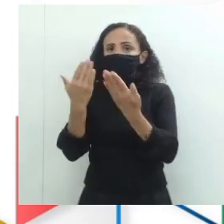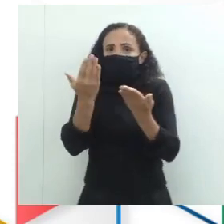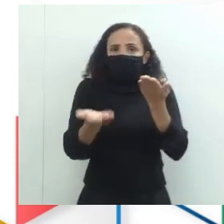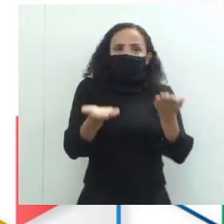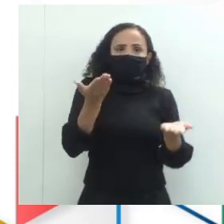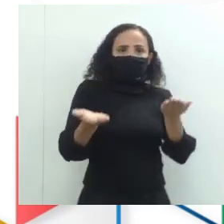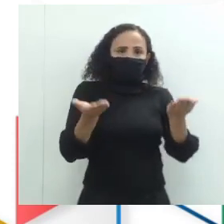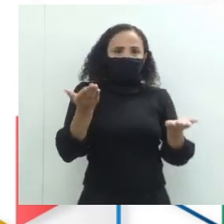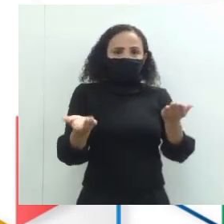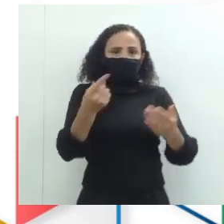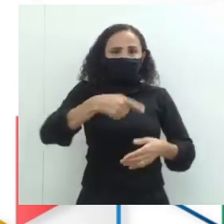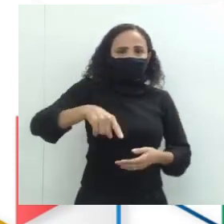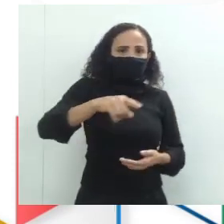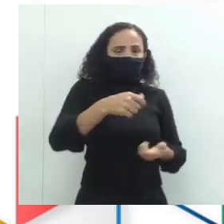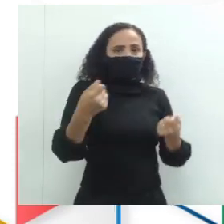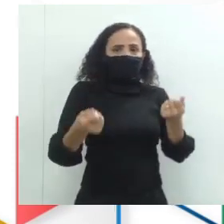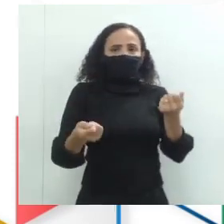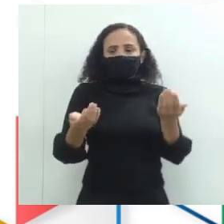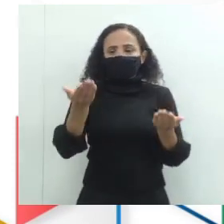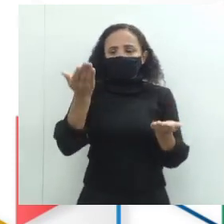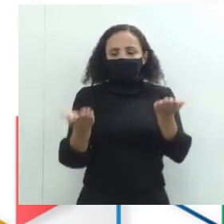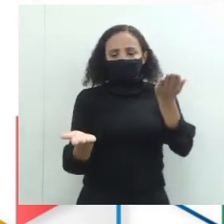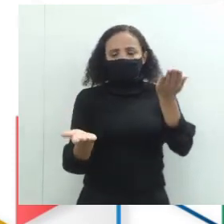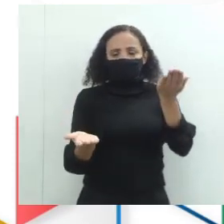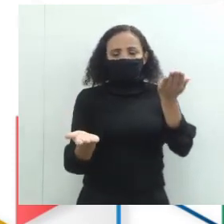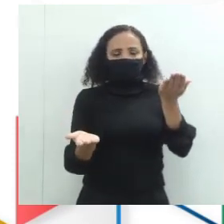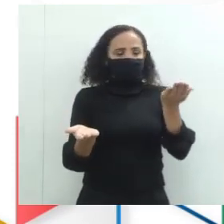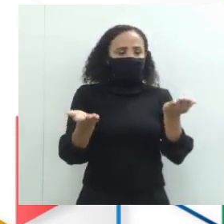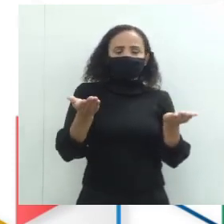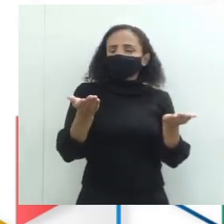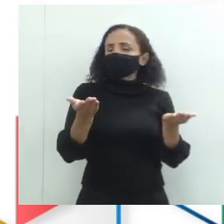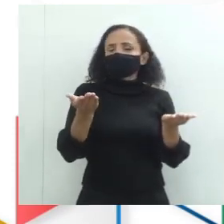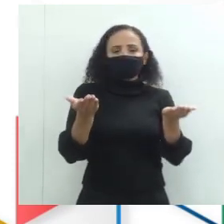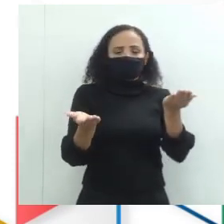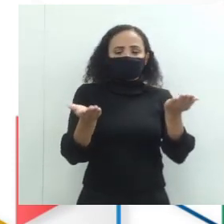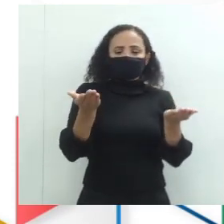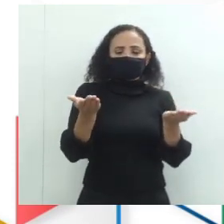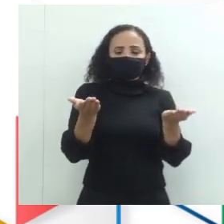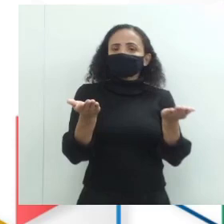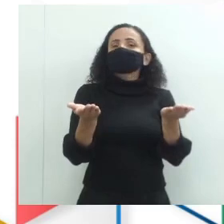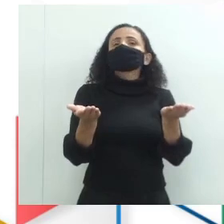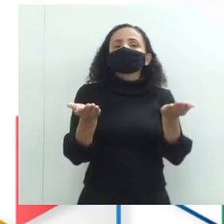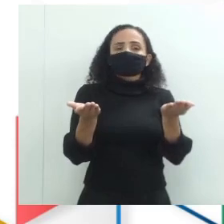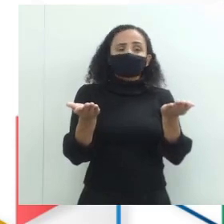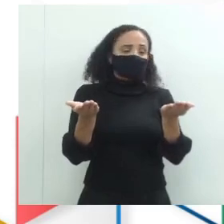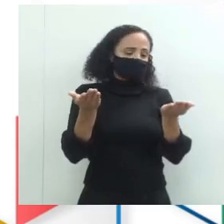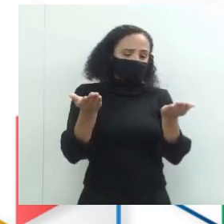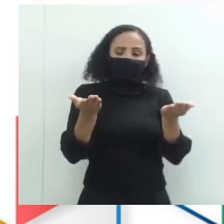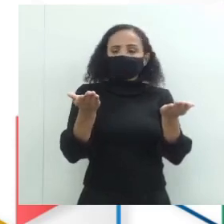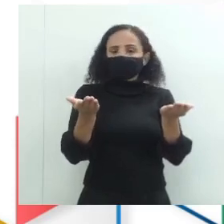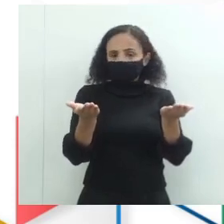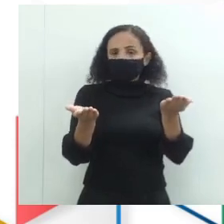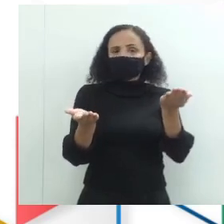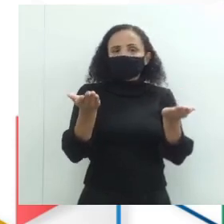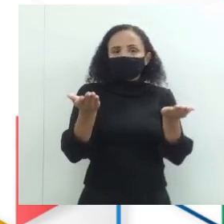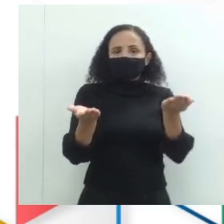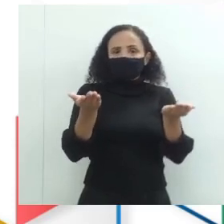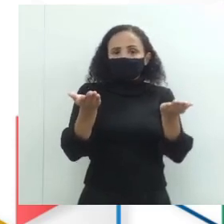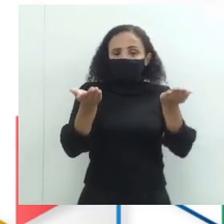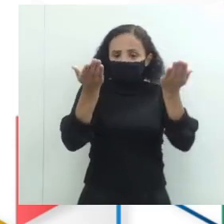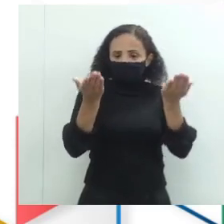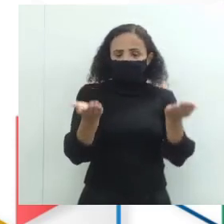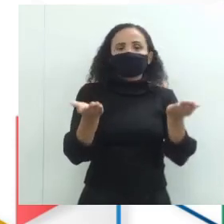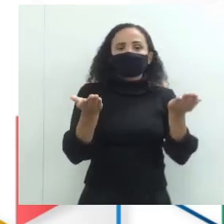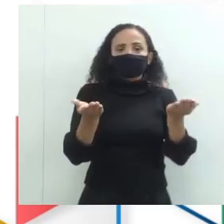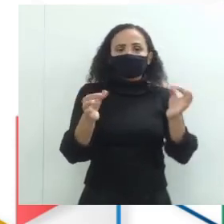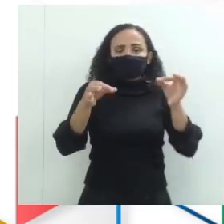Essa é a igualdade. Então eu não posso ter, para manter igual, eu tenho que ter o mesmo peso de um lado e do outro. Por isso a gente chama de variáveis.